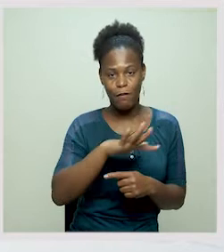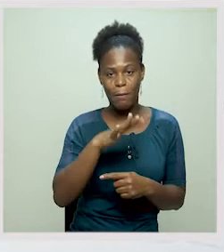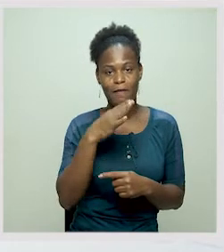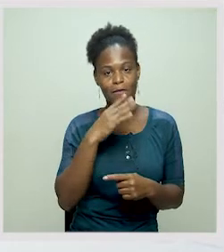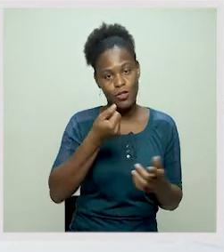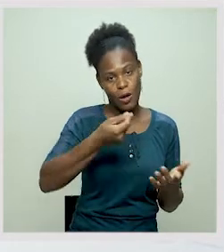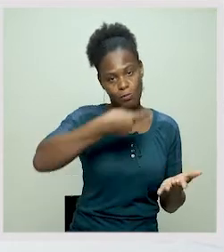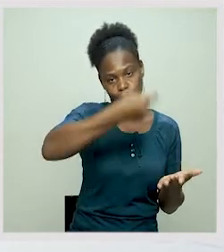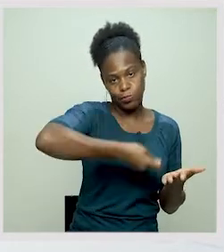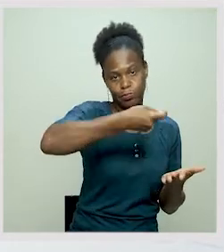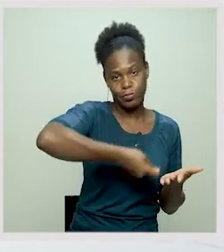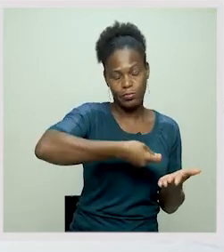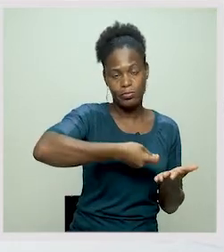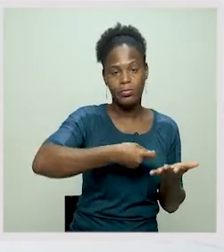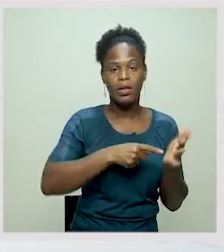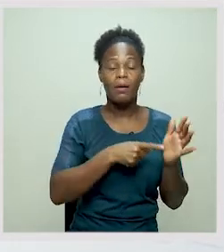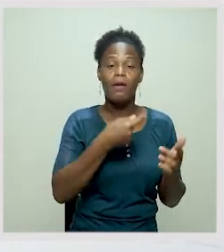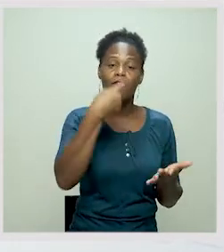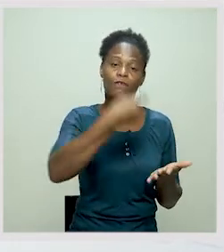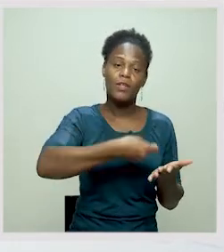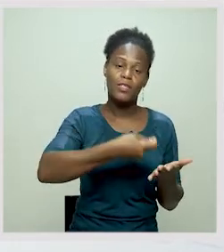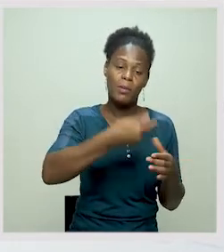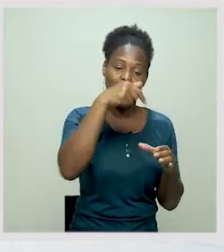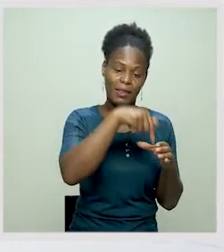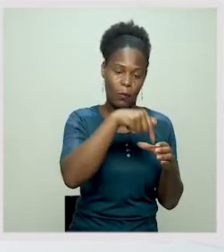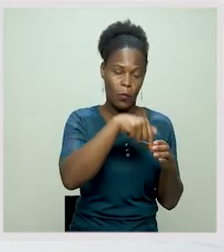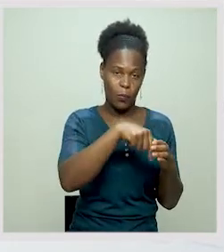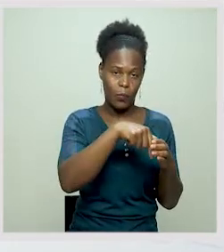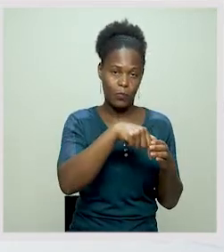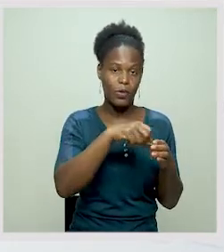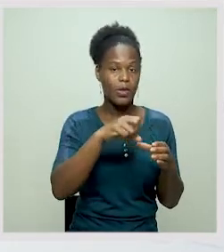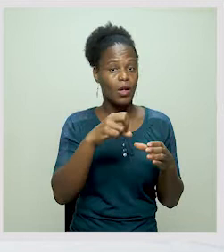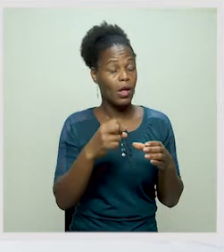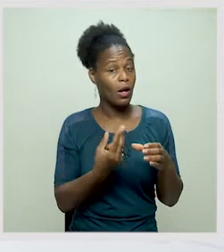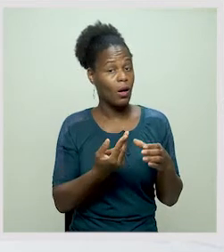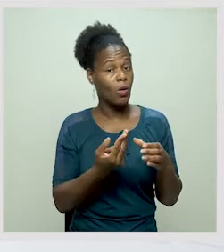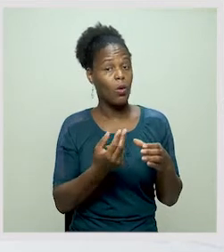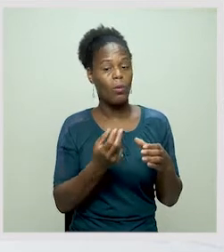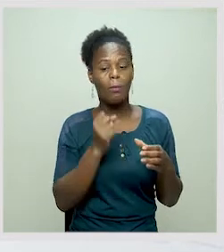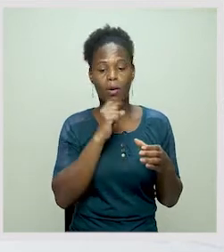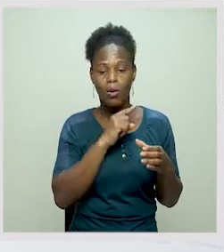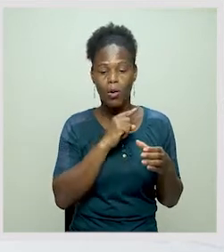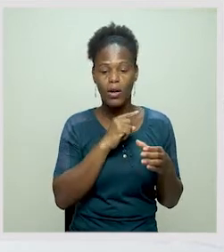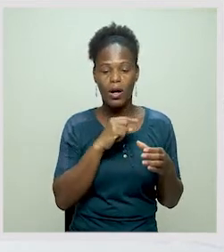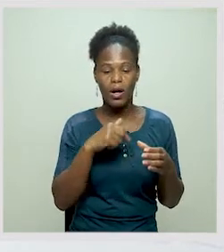de financiamento. O financiamento interno, também podemos chamar de